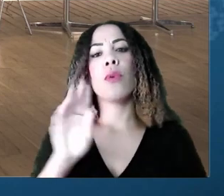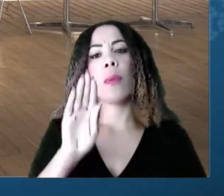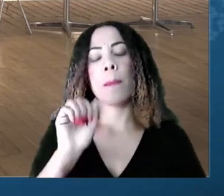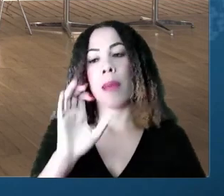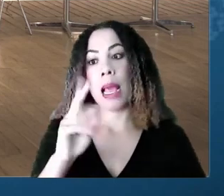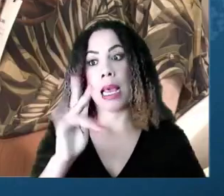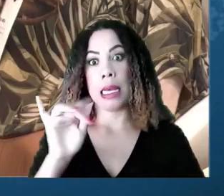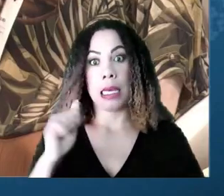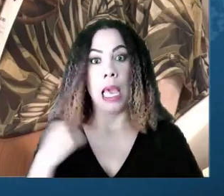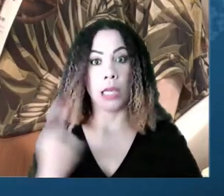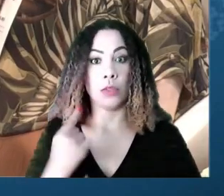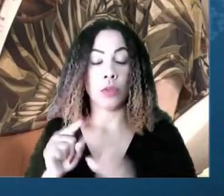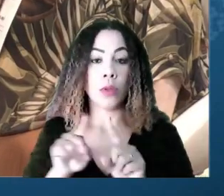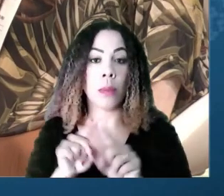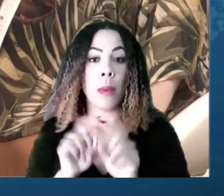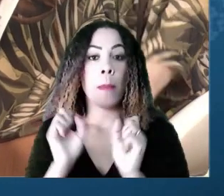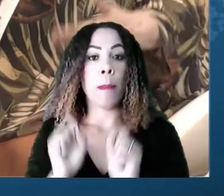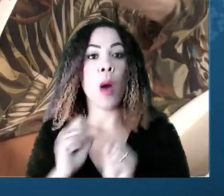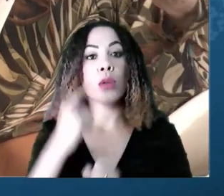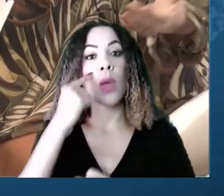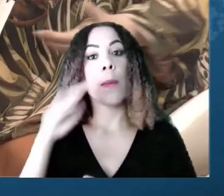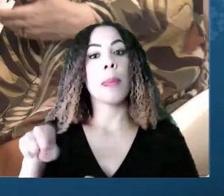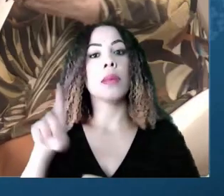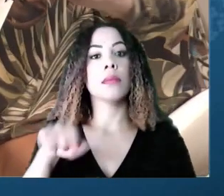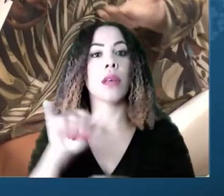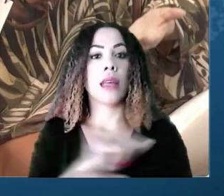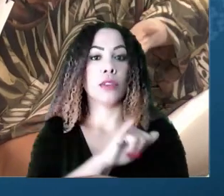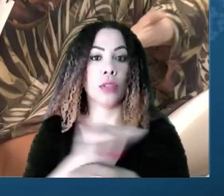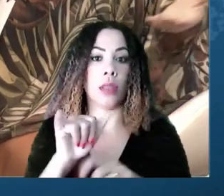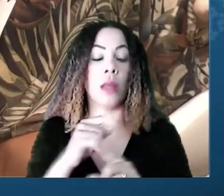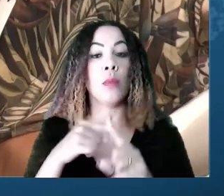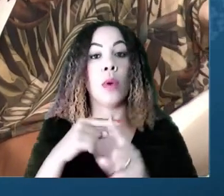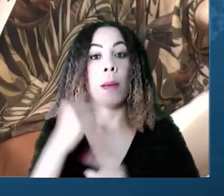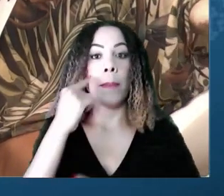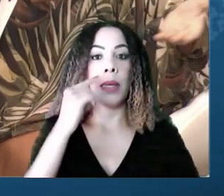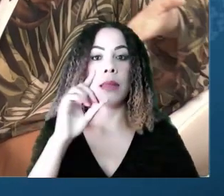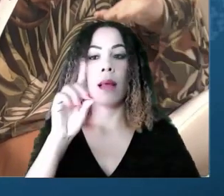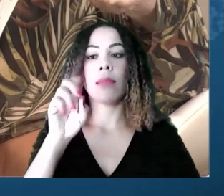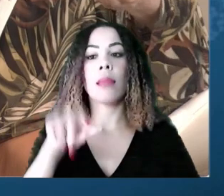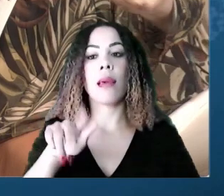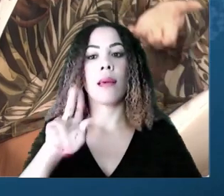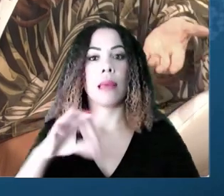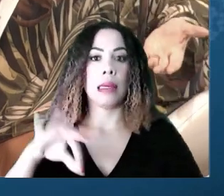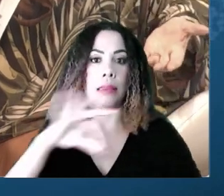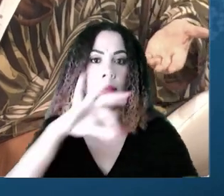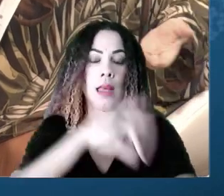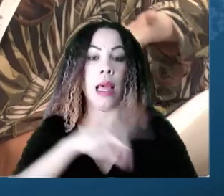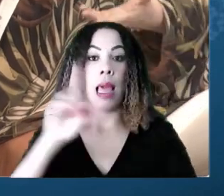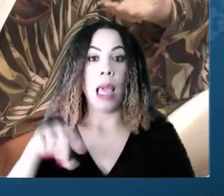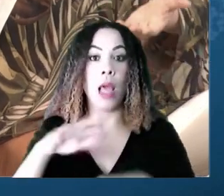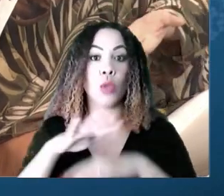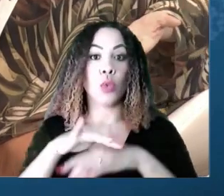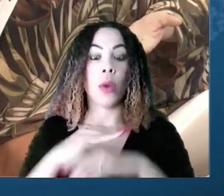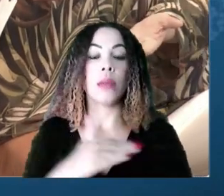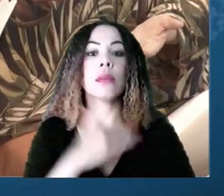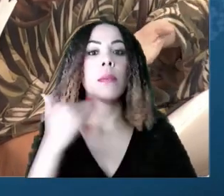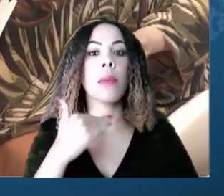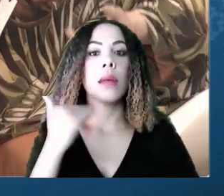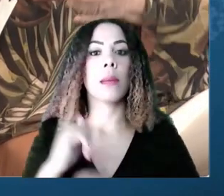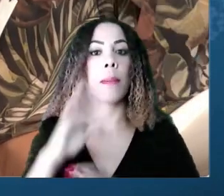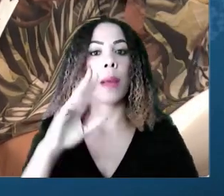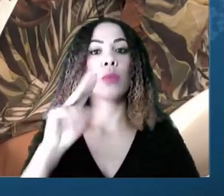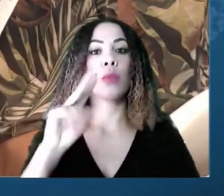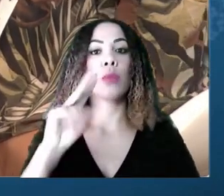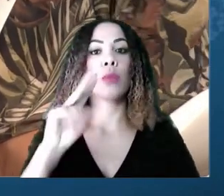uma estratégia, considerando que dengue hoje é algo que realmente, quando você fala uma doença que matou 2.000 pessoas em